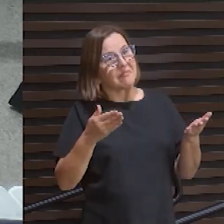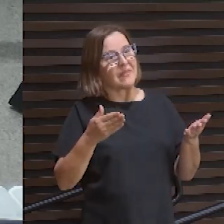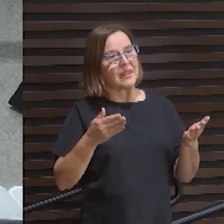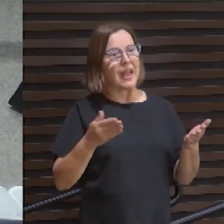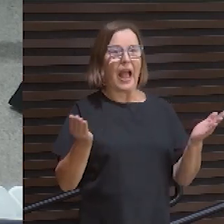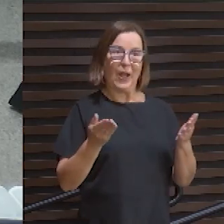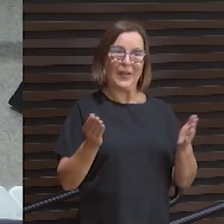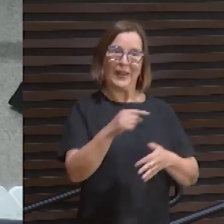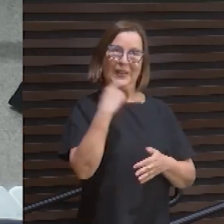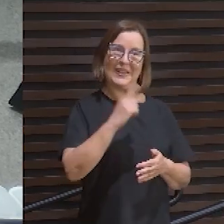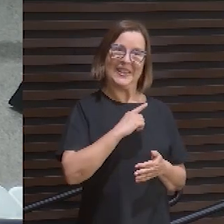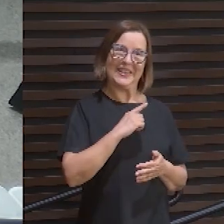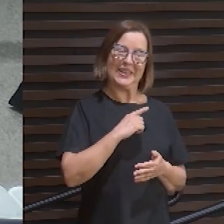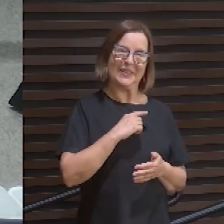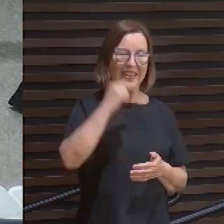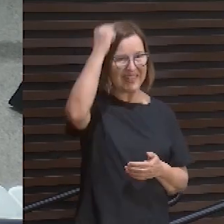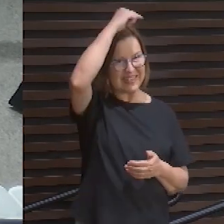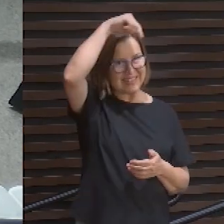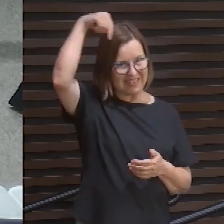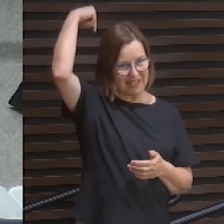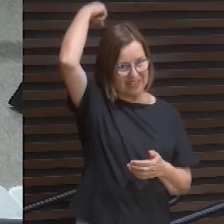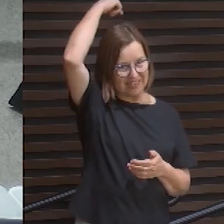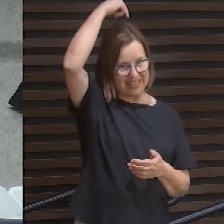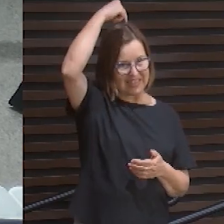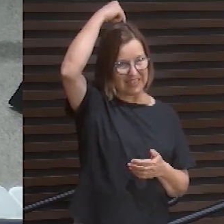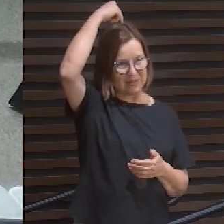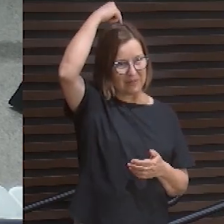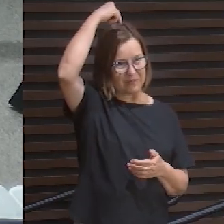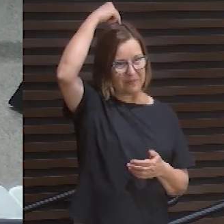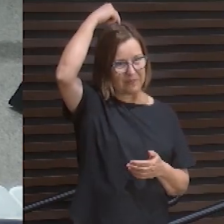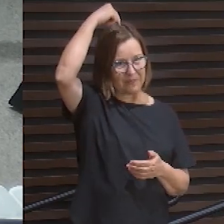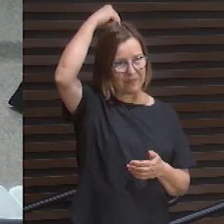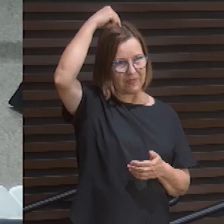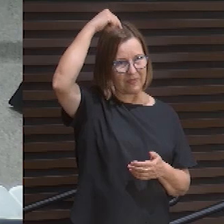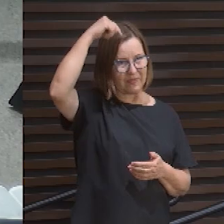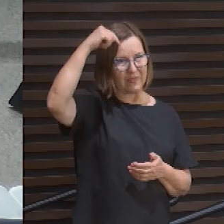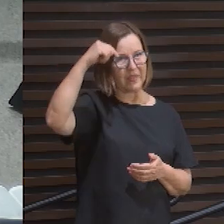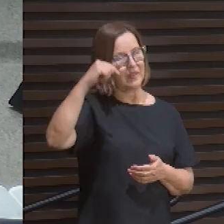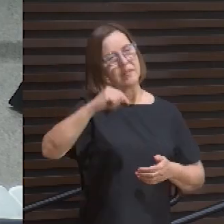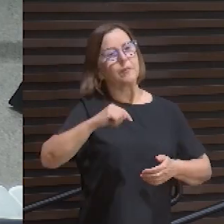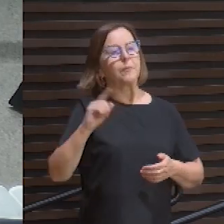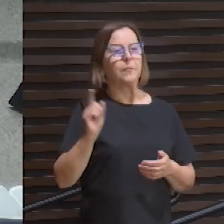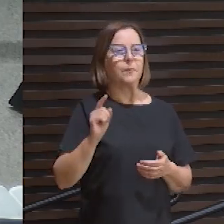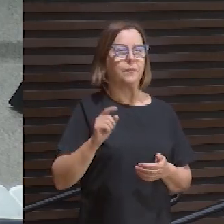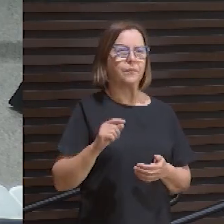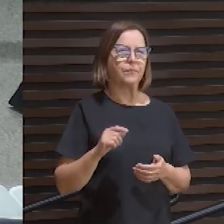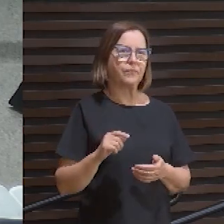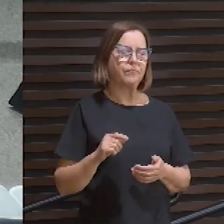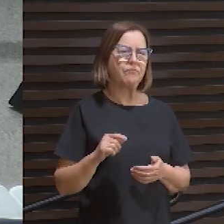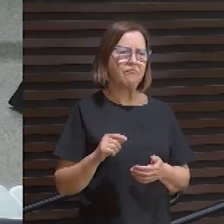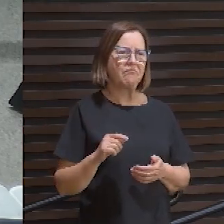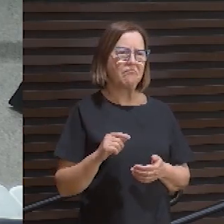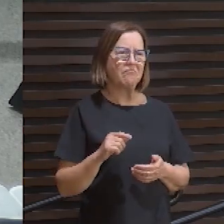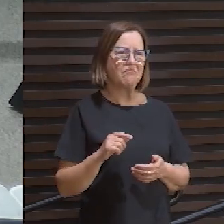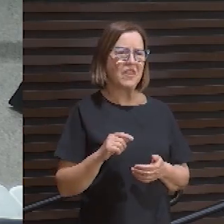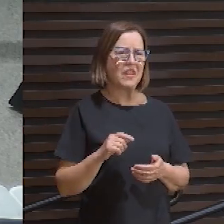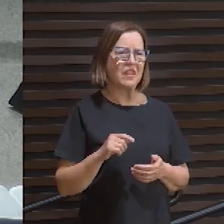Agora nós temos a santificação, que não é mais posicional, é